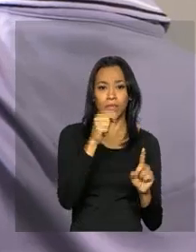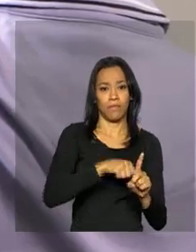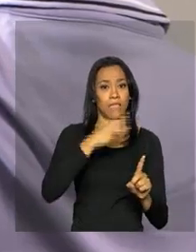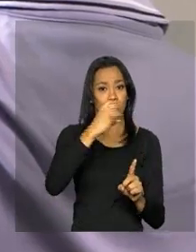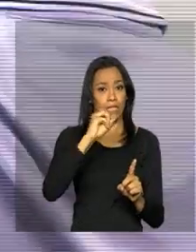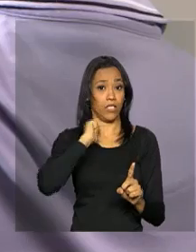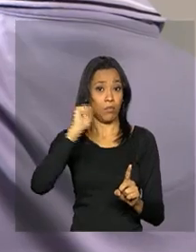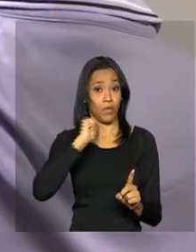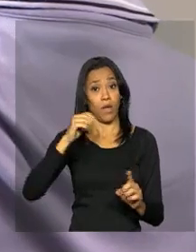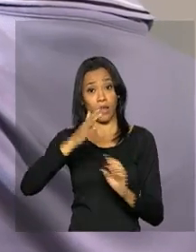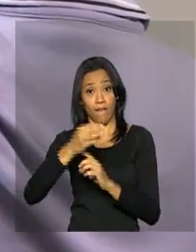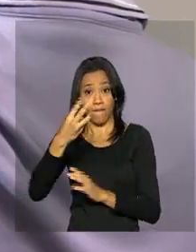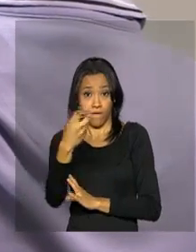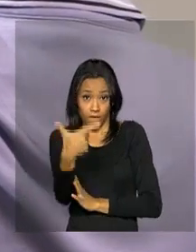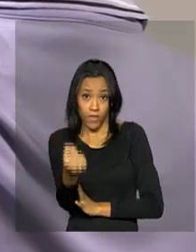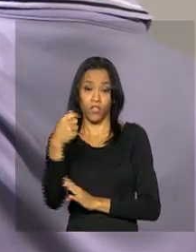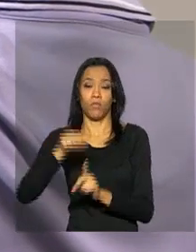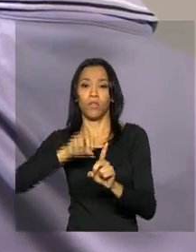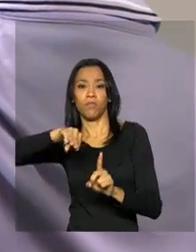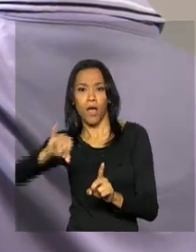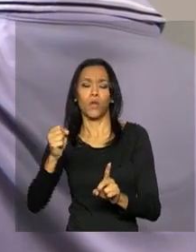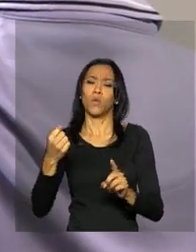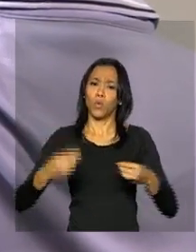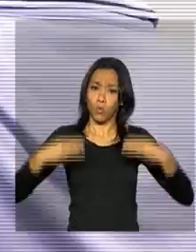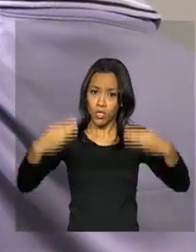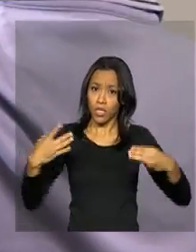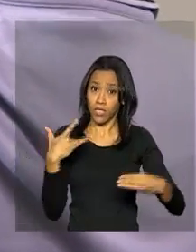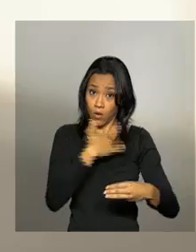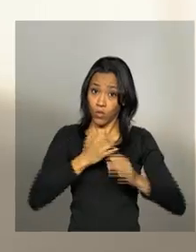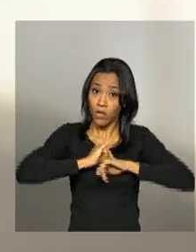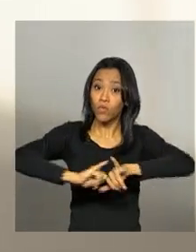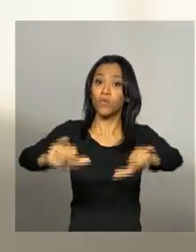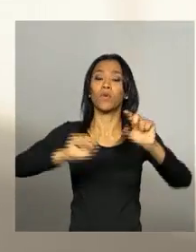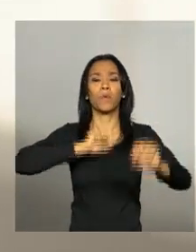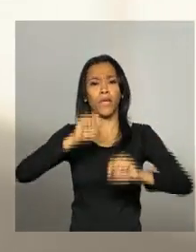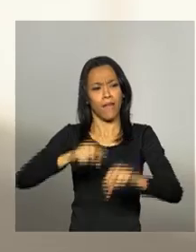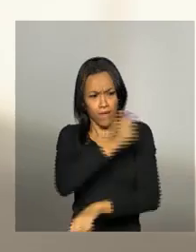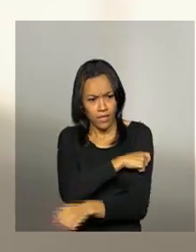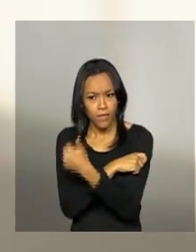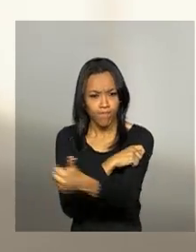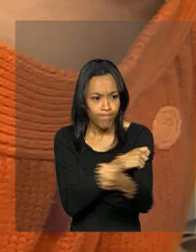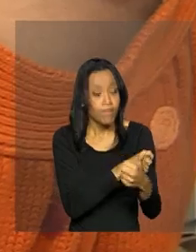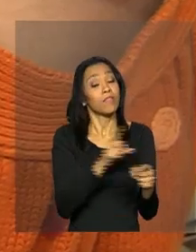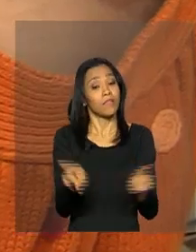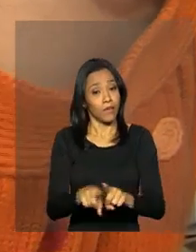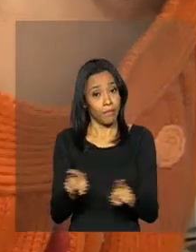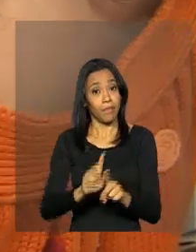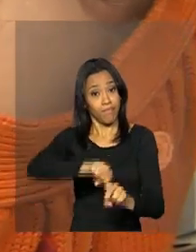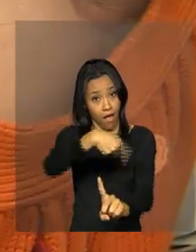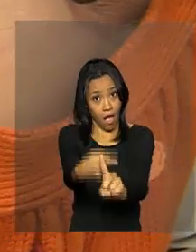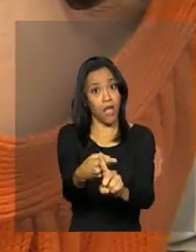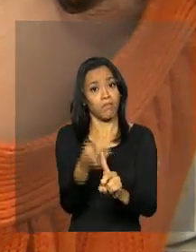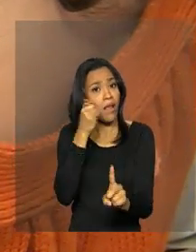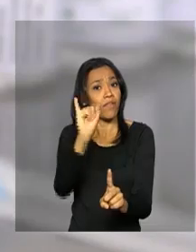e 20 de maio. O Ministério da Saúde reforça ainda que, além da vacinação, a população deve adotar medidas de prevenção para